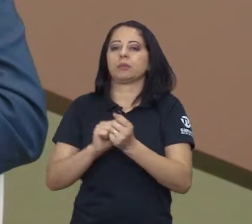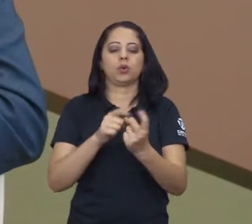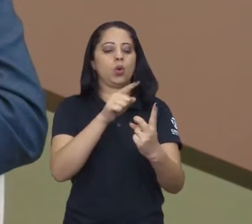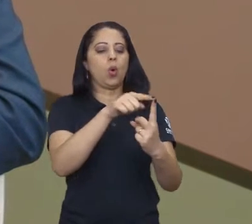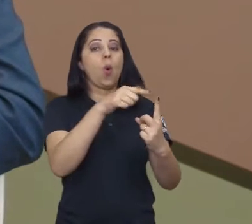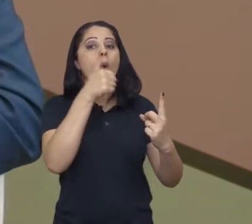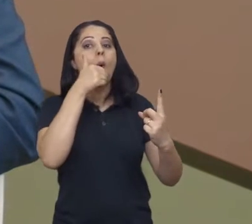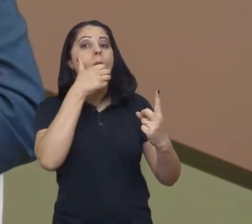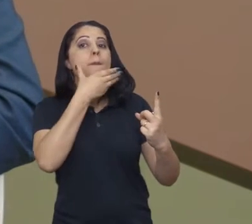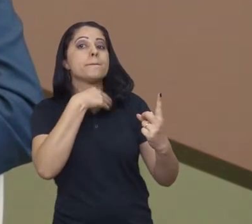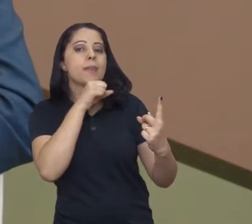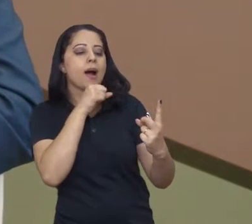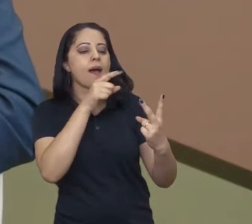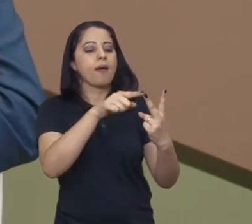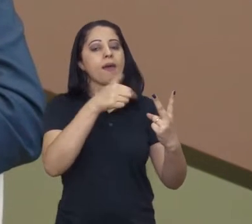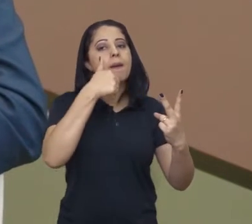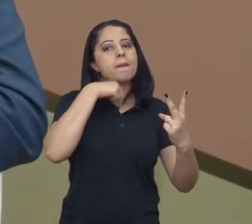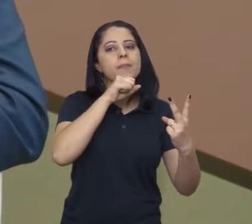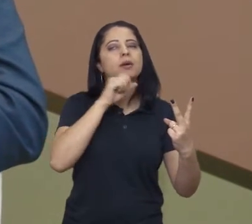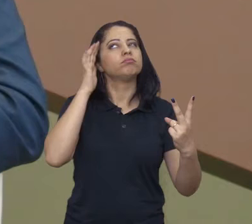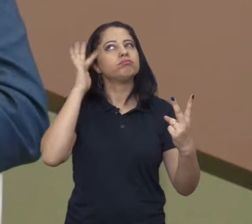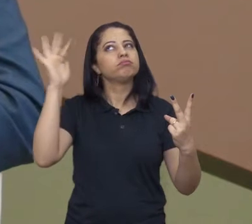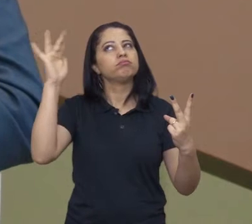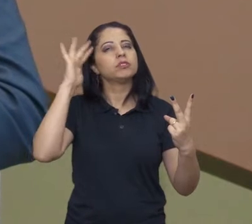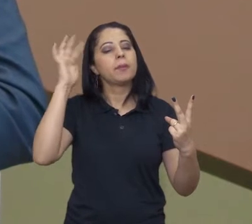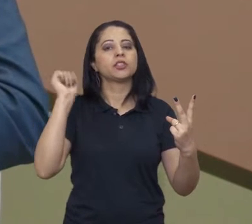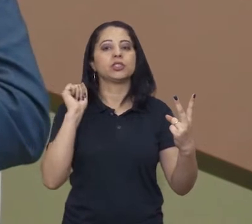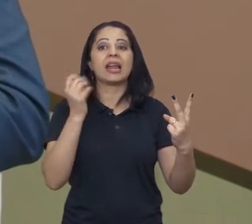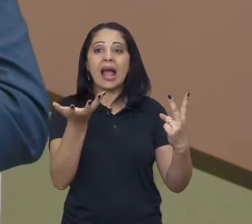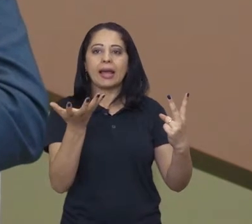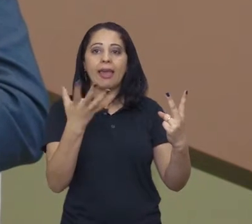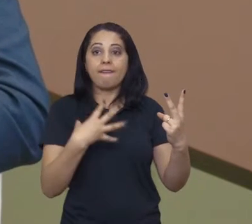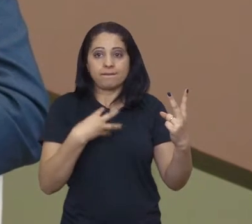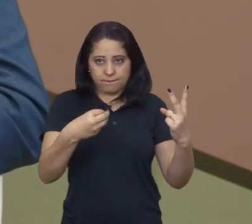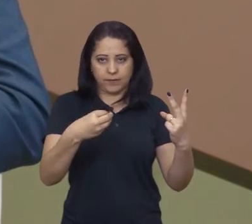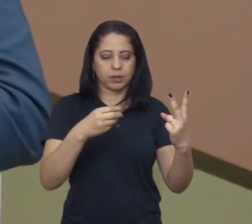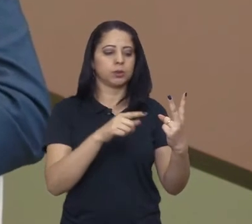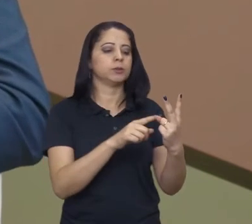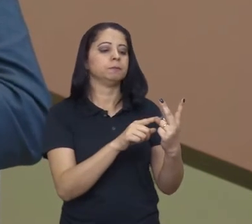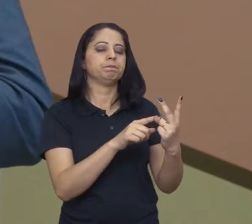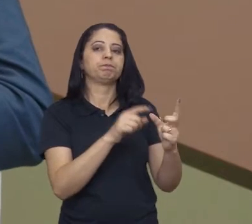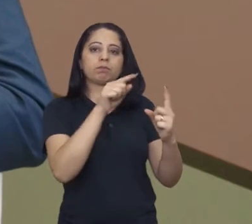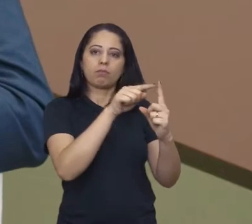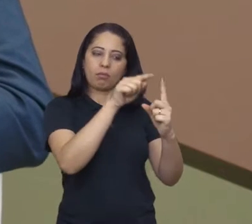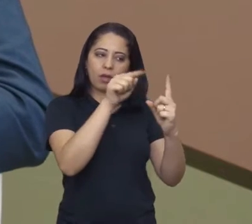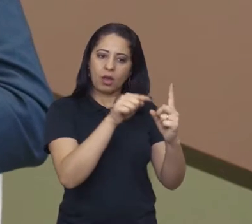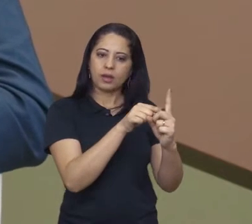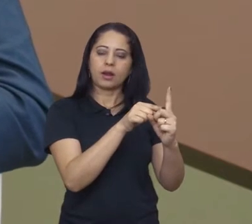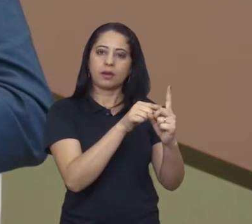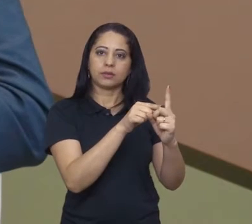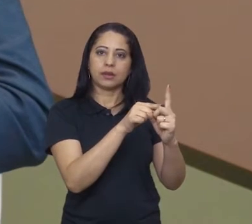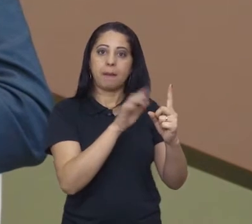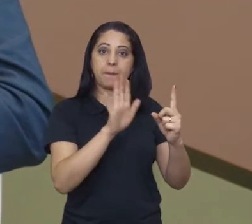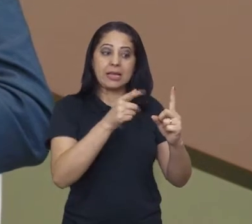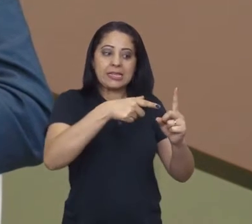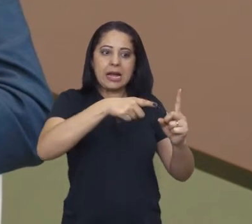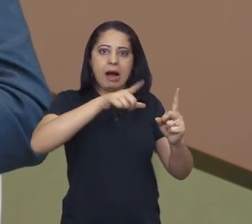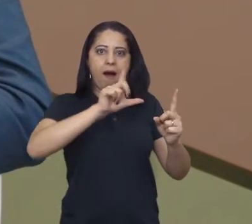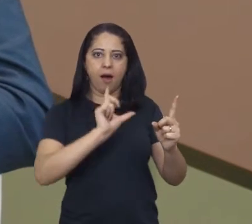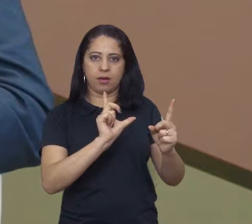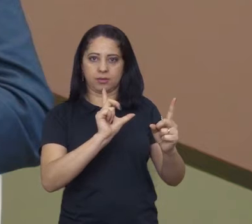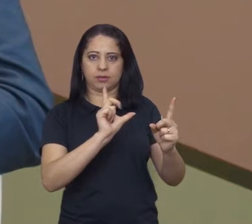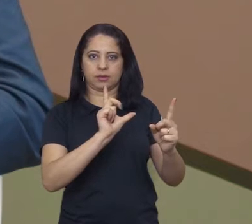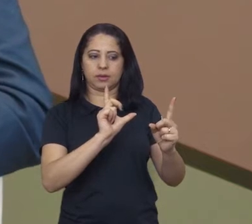ter po imaginar seus pais desejando um dia ter a você e de repente que quees